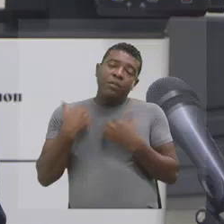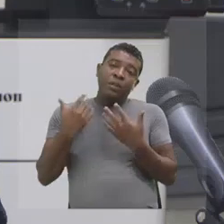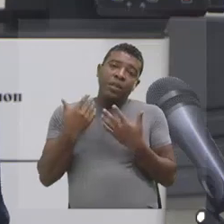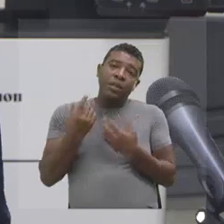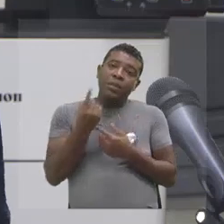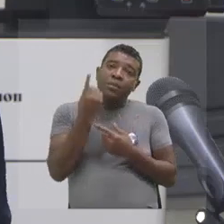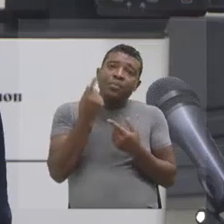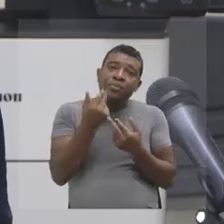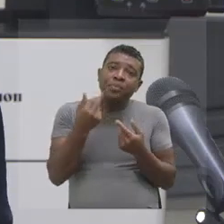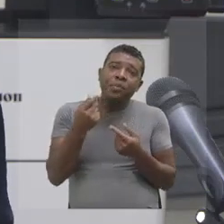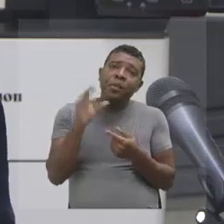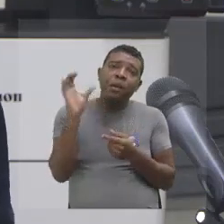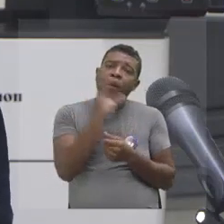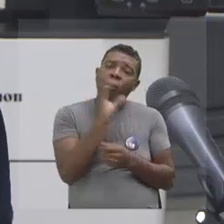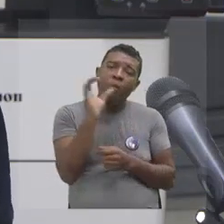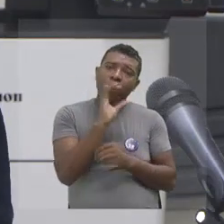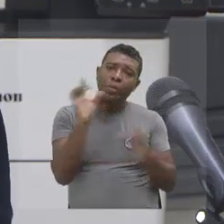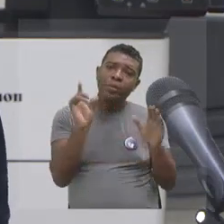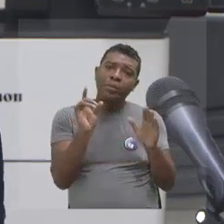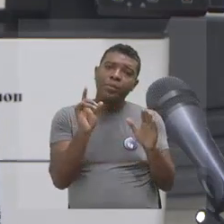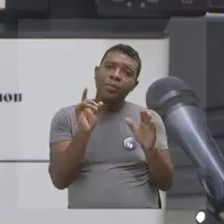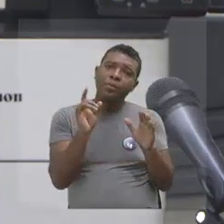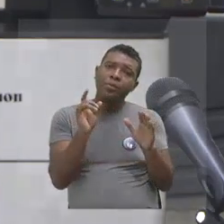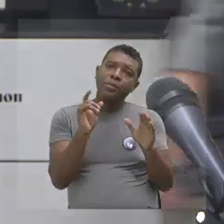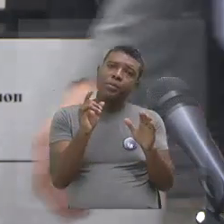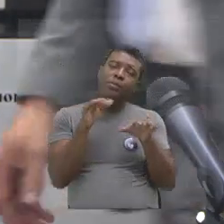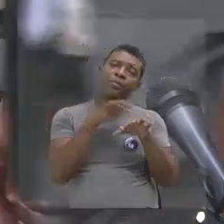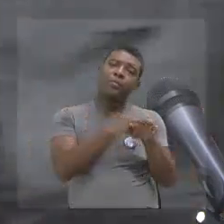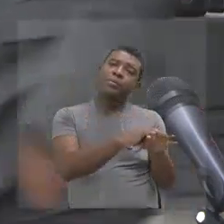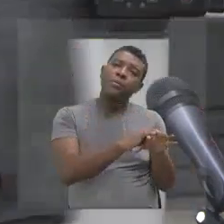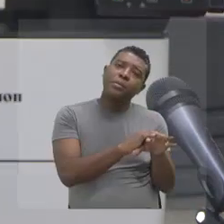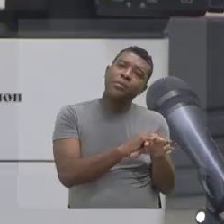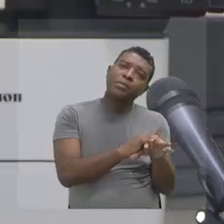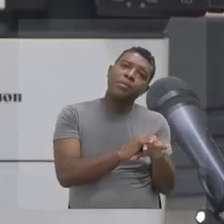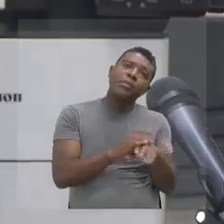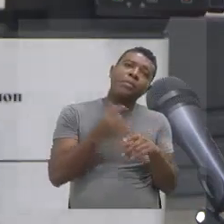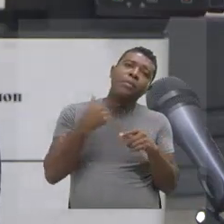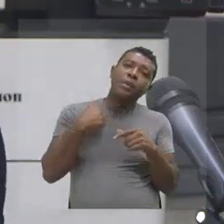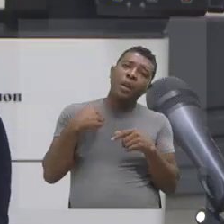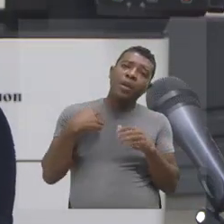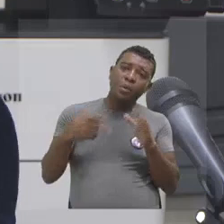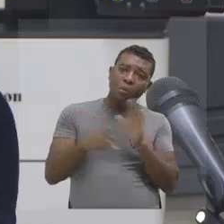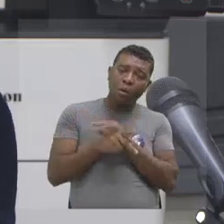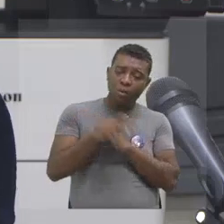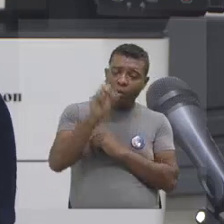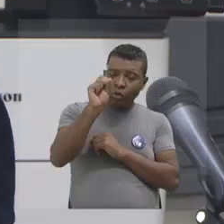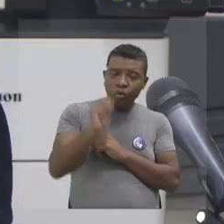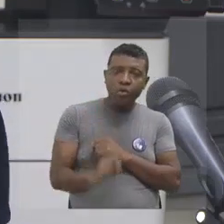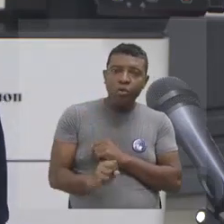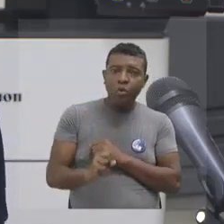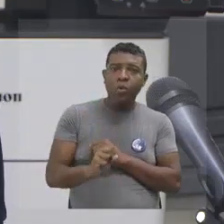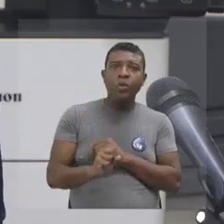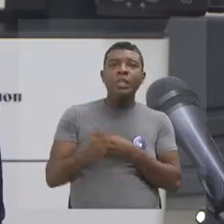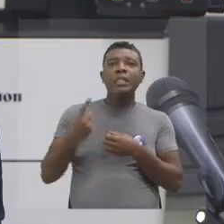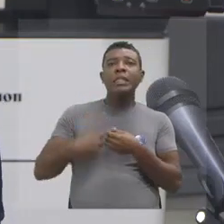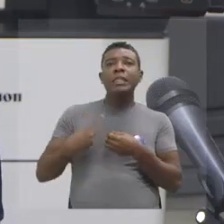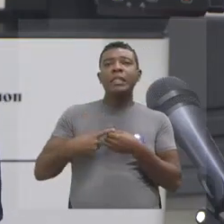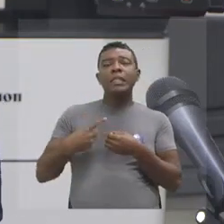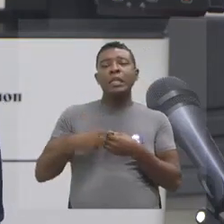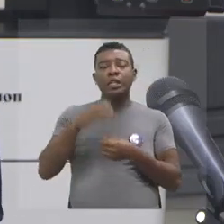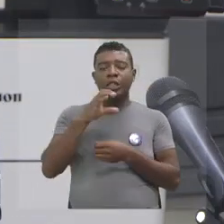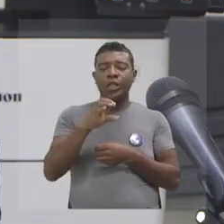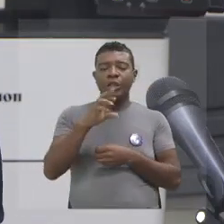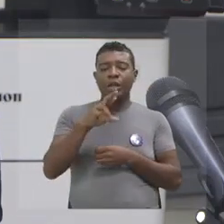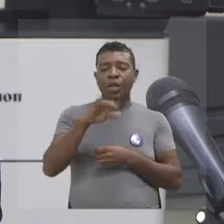rapidamente eu sou natural do sul do estado Eu Sou natural de cristais ali bem pertinho